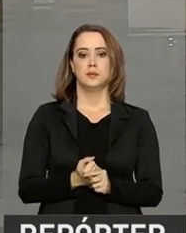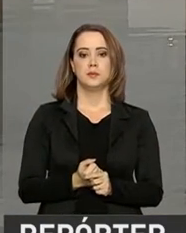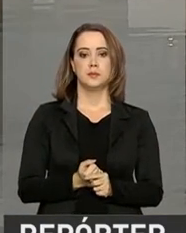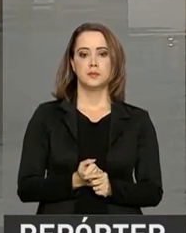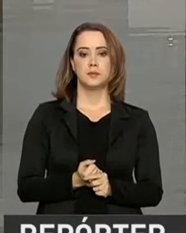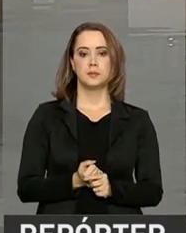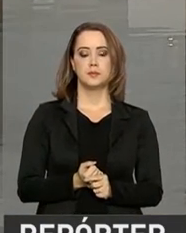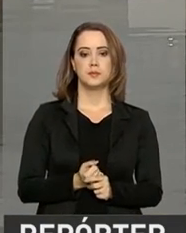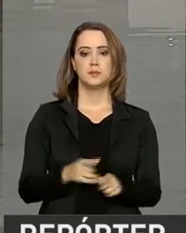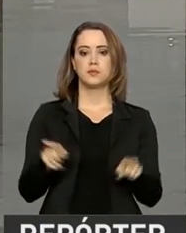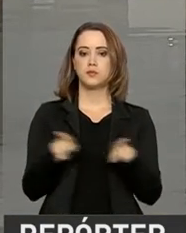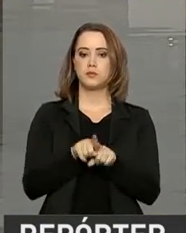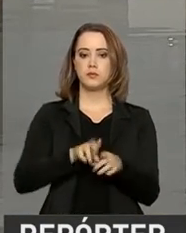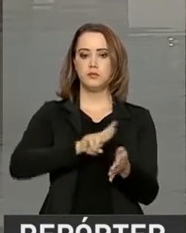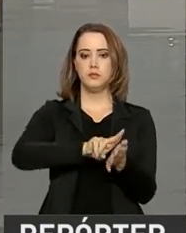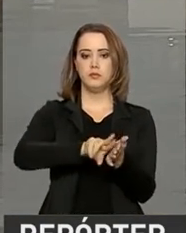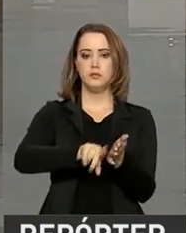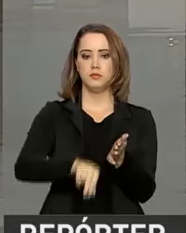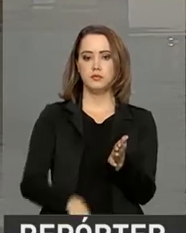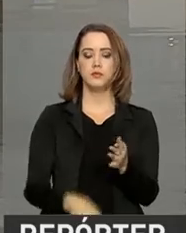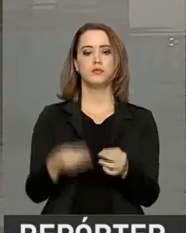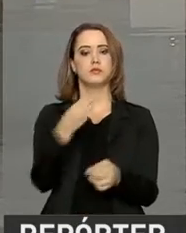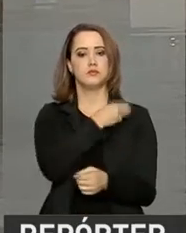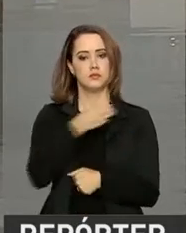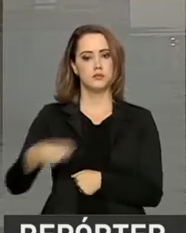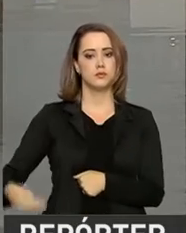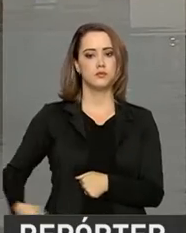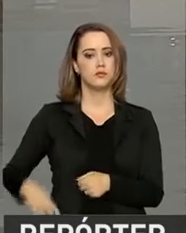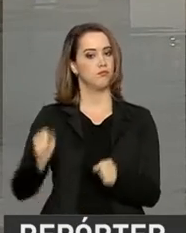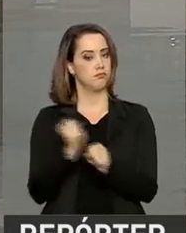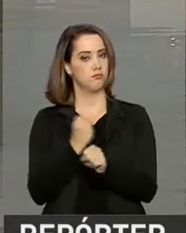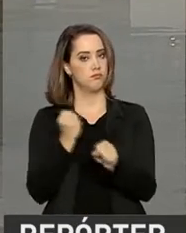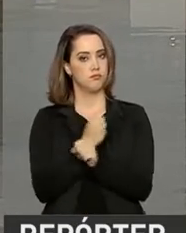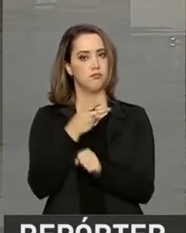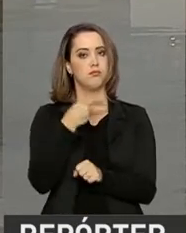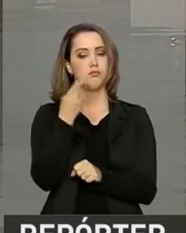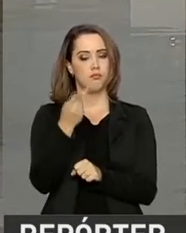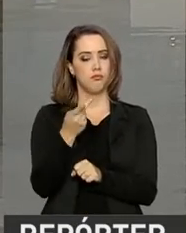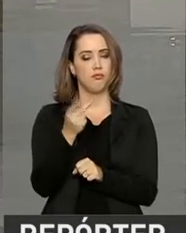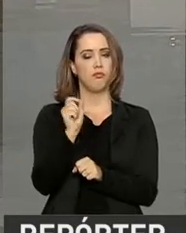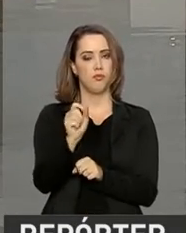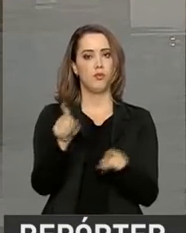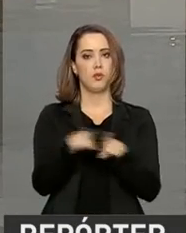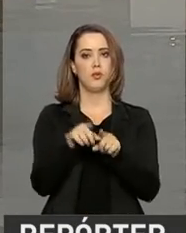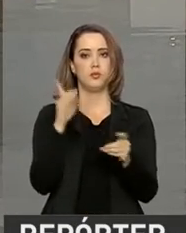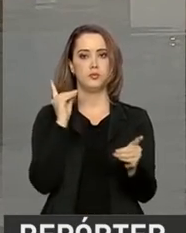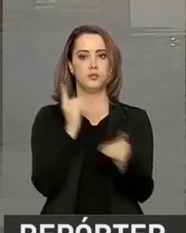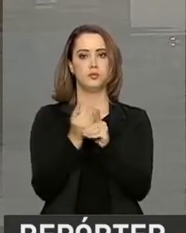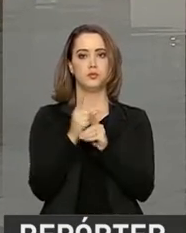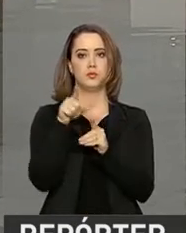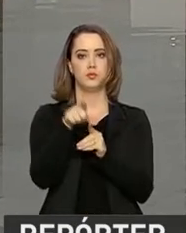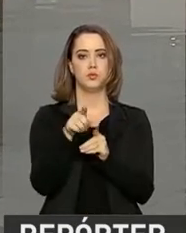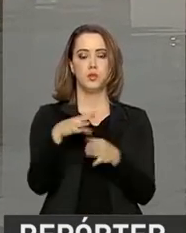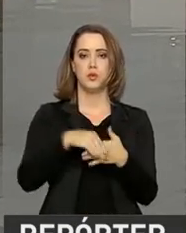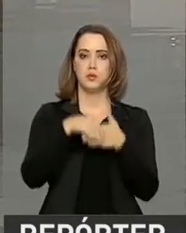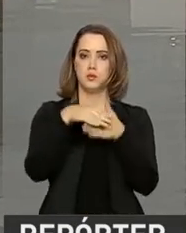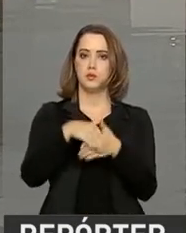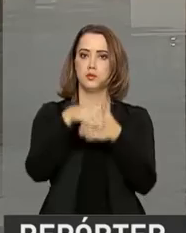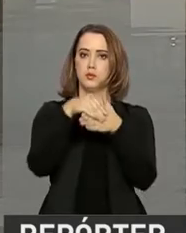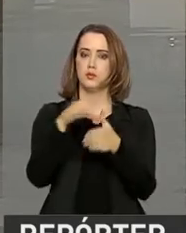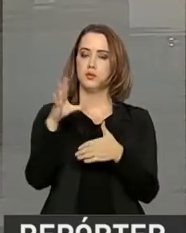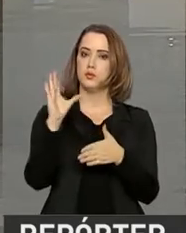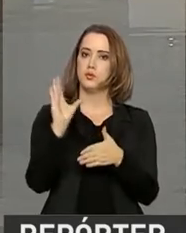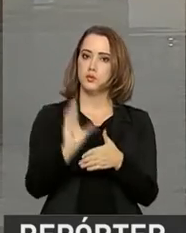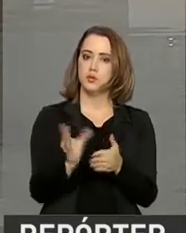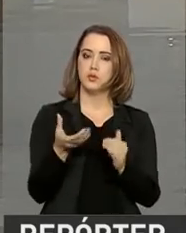além dos ministros da área de infraestrutura também participaram deste encontro aqui no palácio do planalto os líderes do governo na